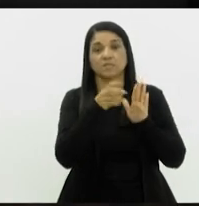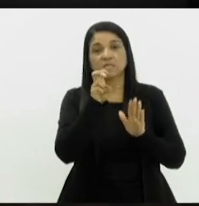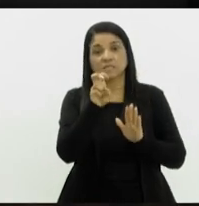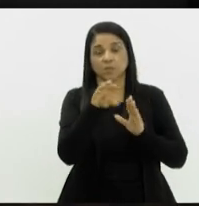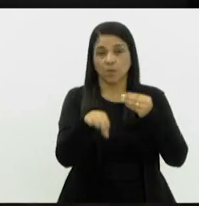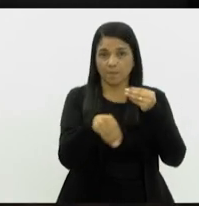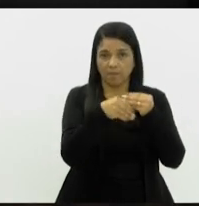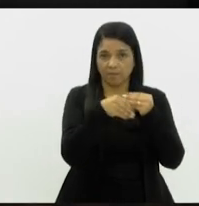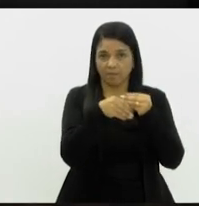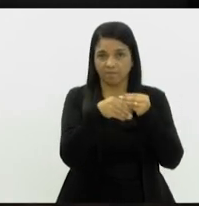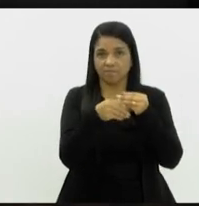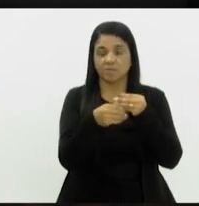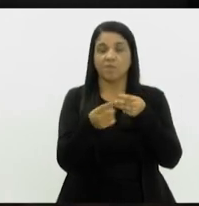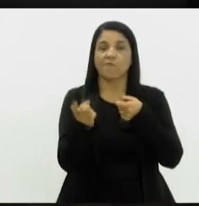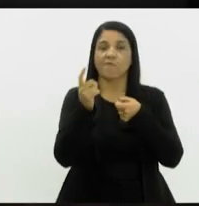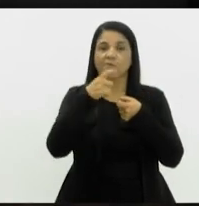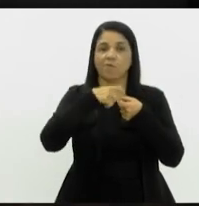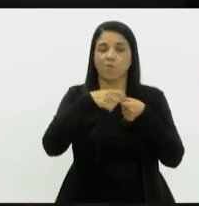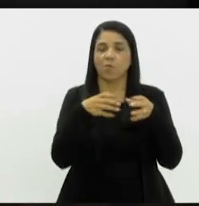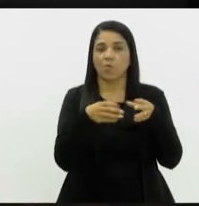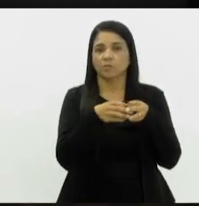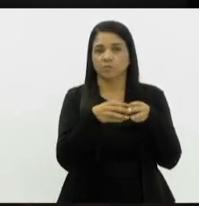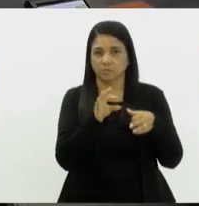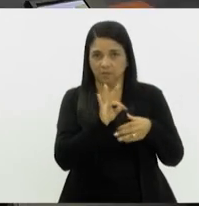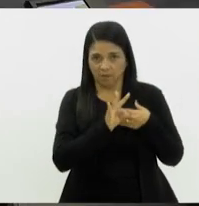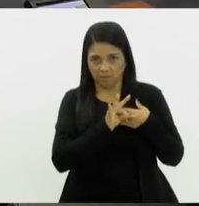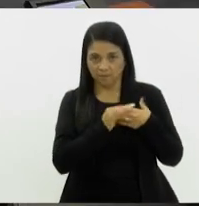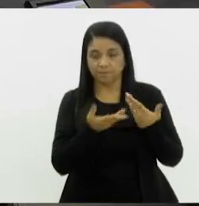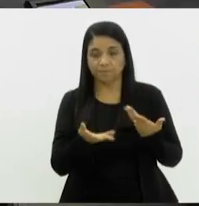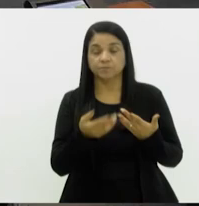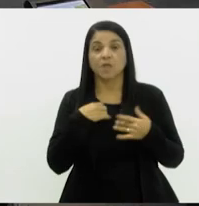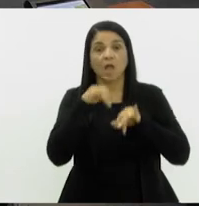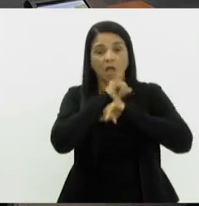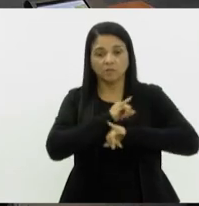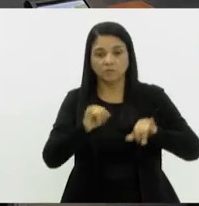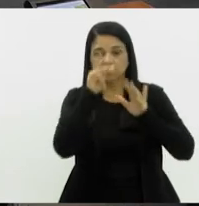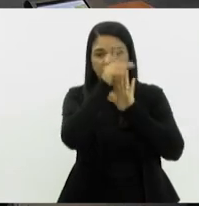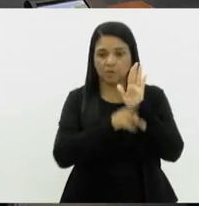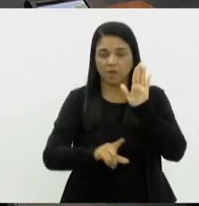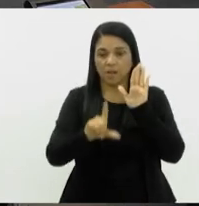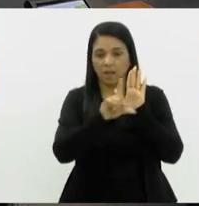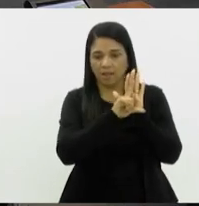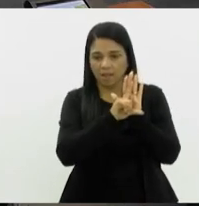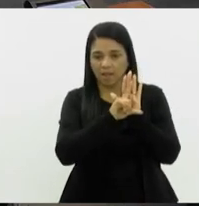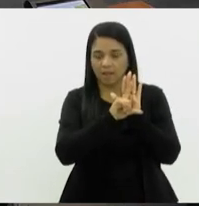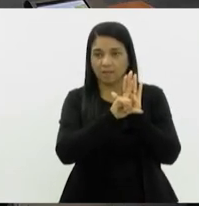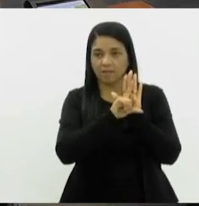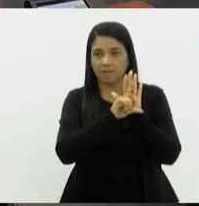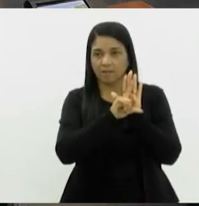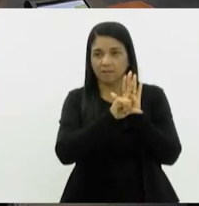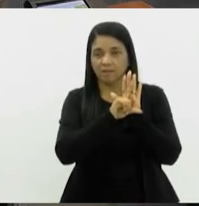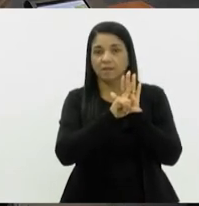5 emendas e retorna às comissões. Anuncio